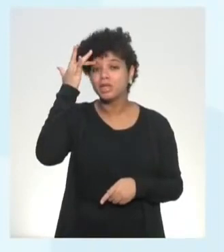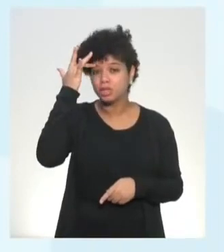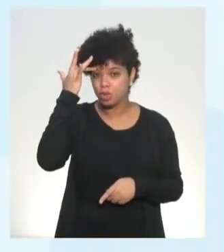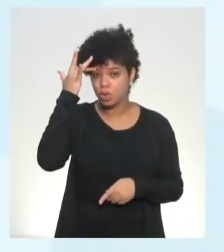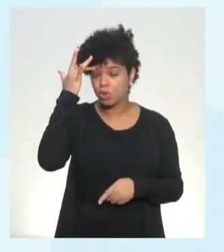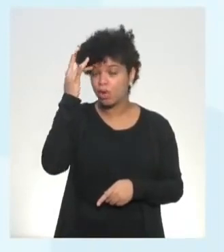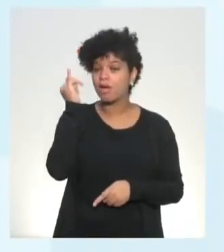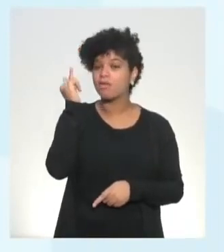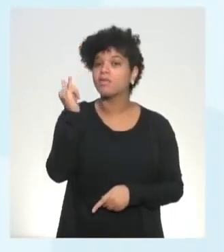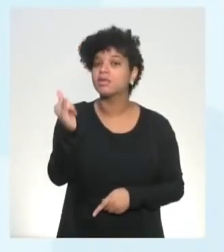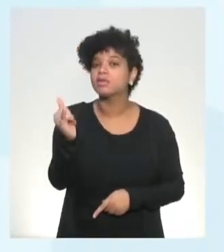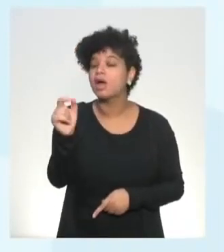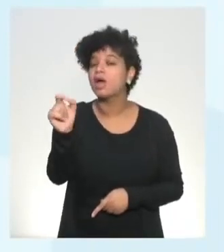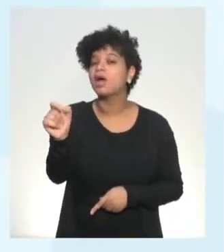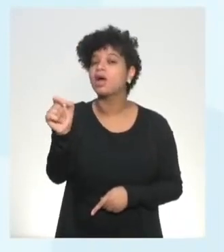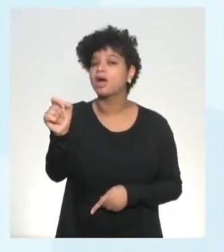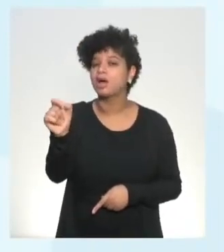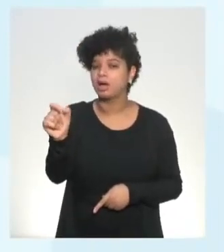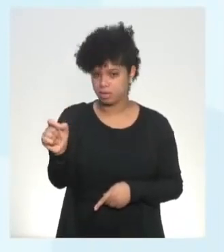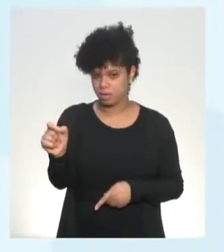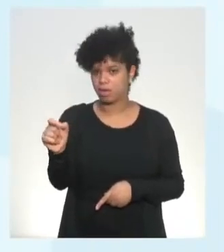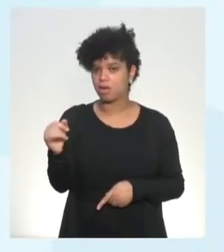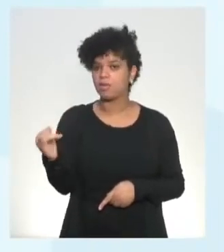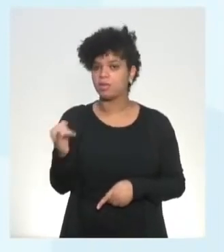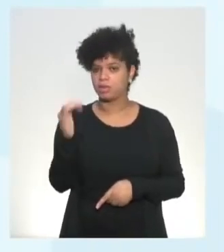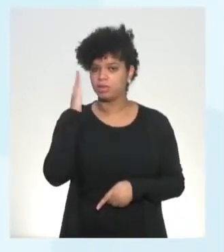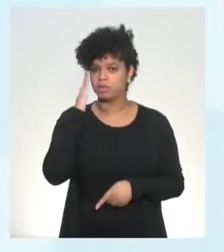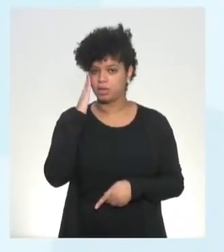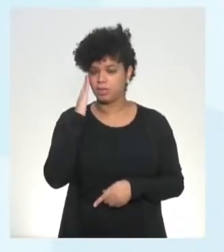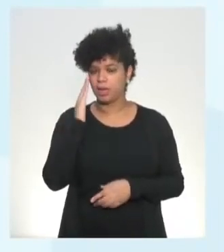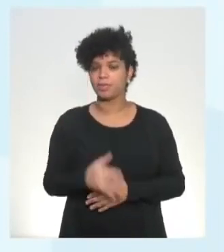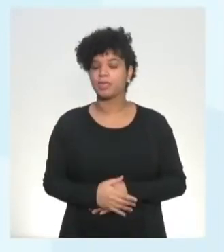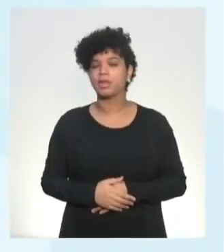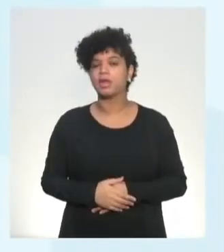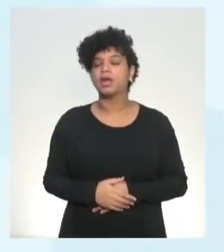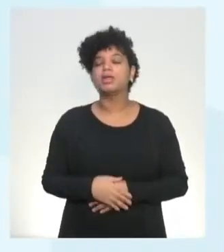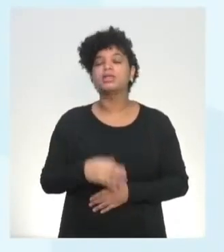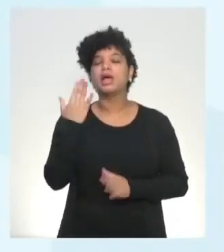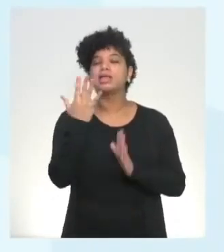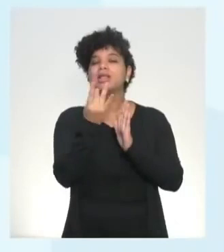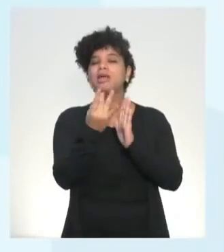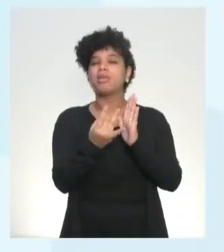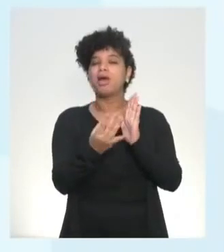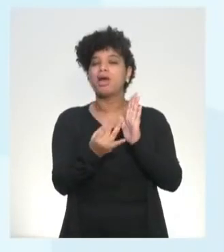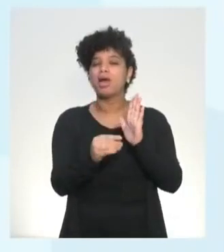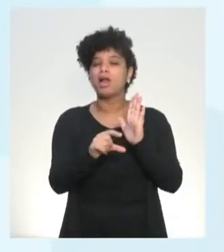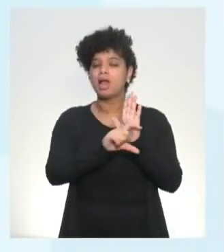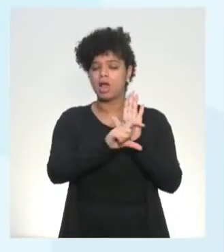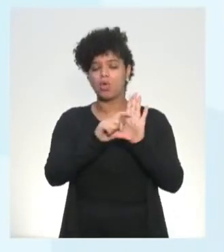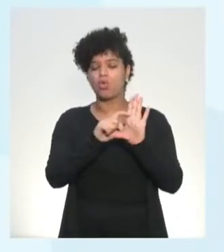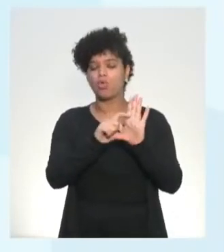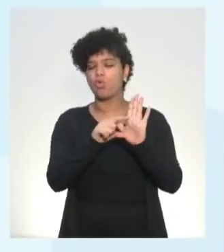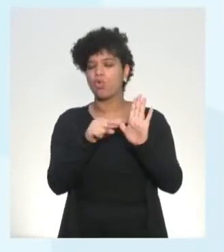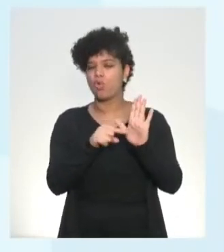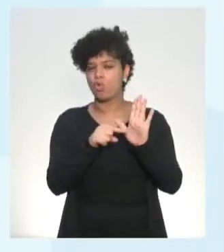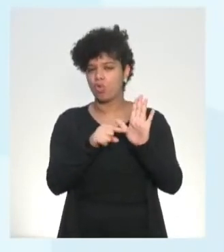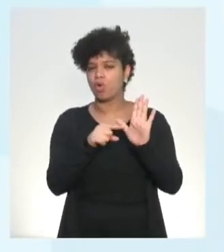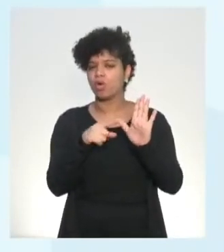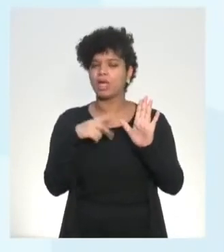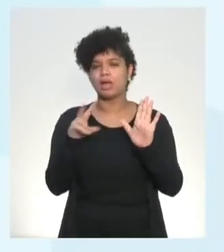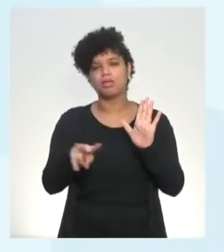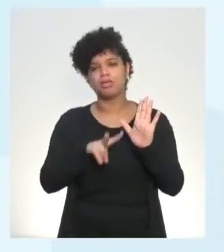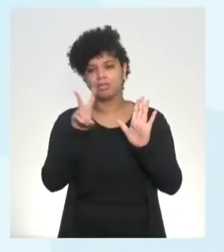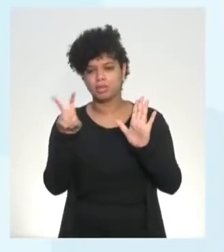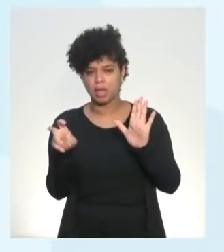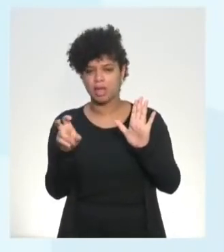está falando, o destinatário, a quem se destina a mensagem. O corpo do texto, que aí é a mensagem em si, né? Contém o assunto,